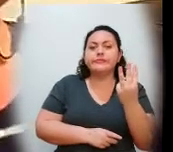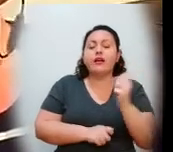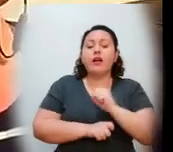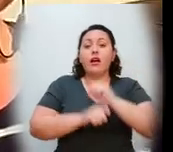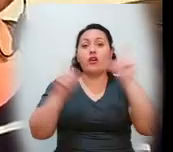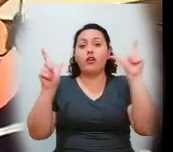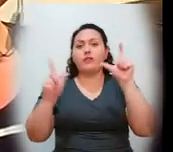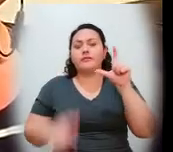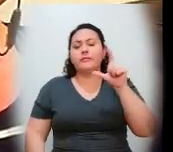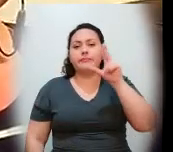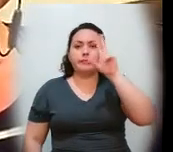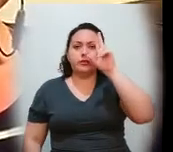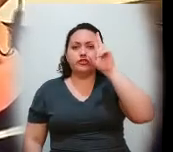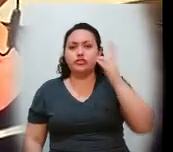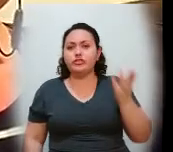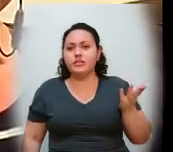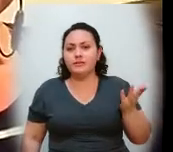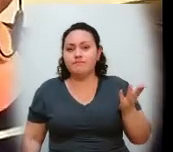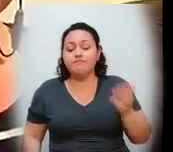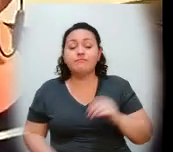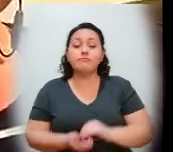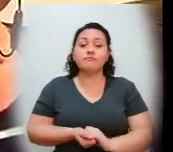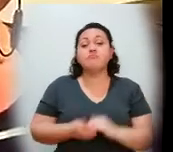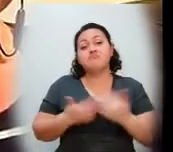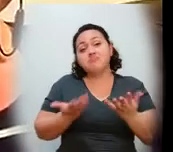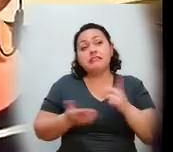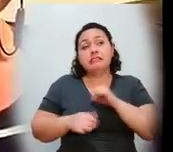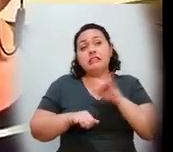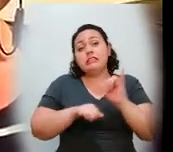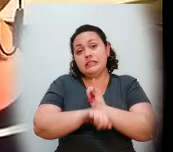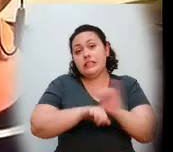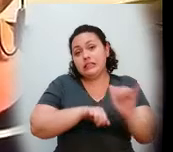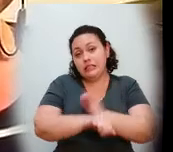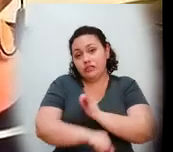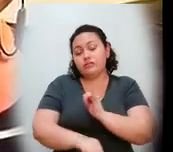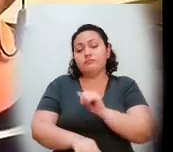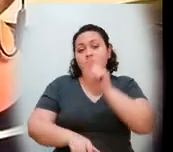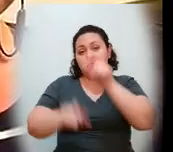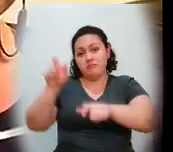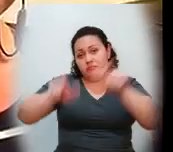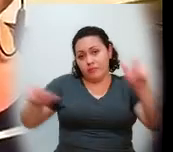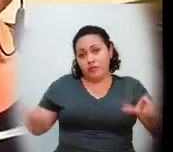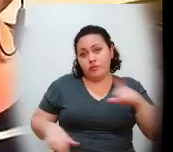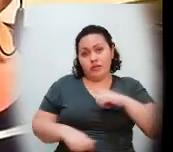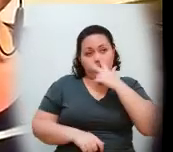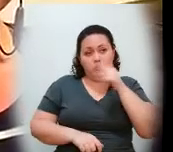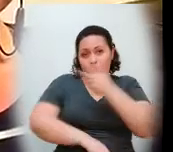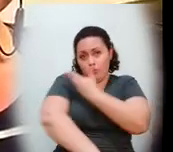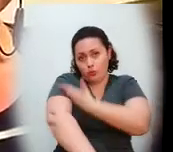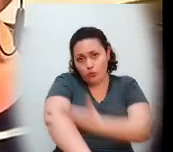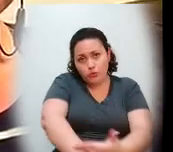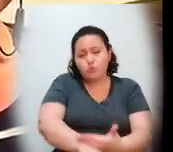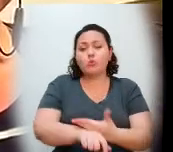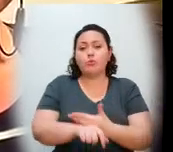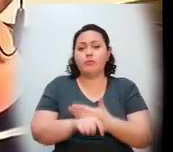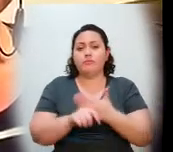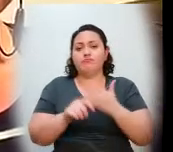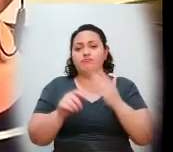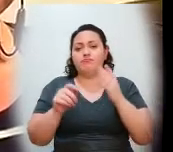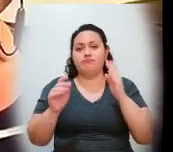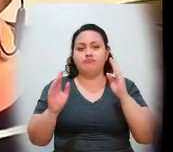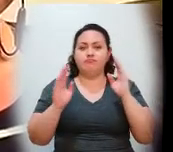meio-dia. Né? Como estratégia para as pessoas que acabam tendo esse tipo de